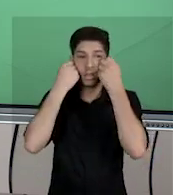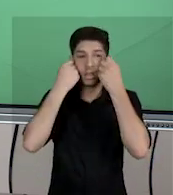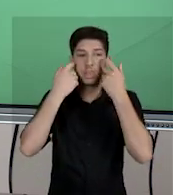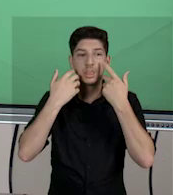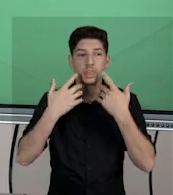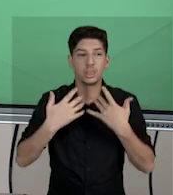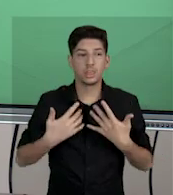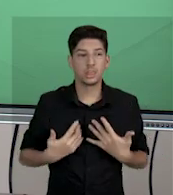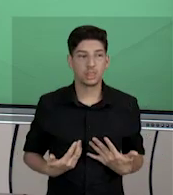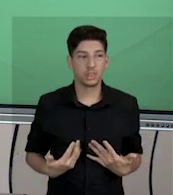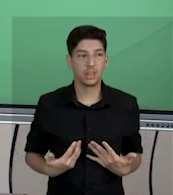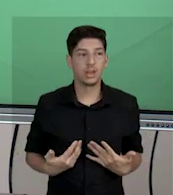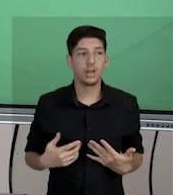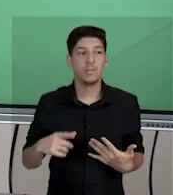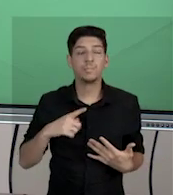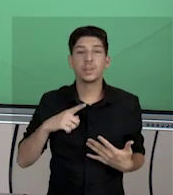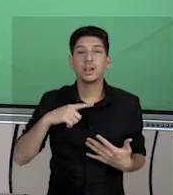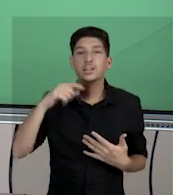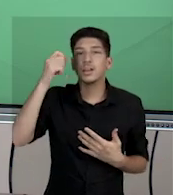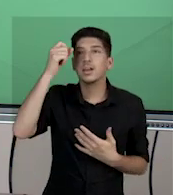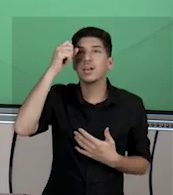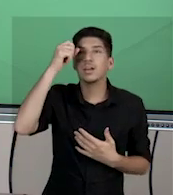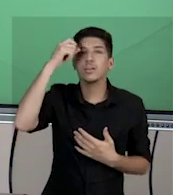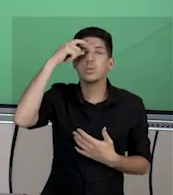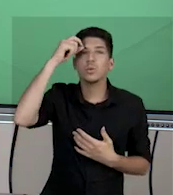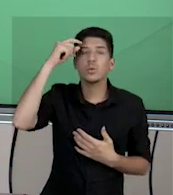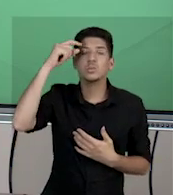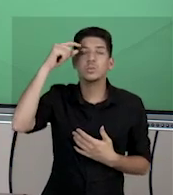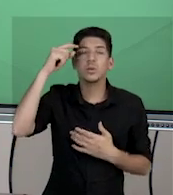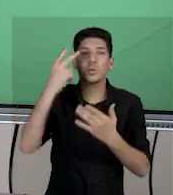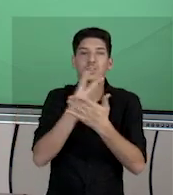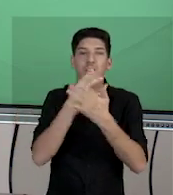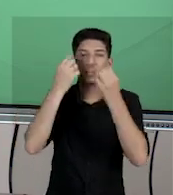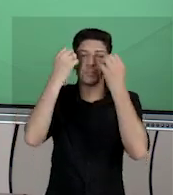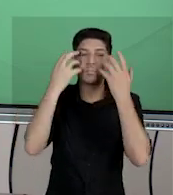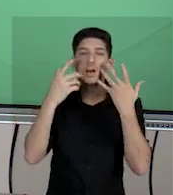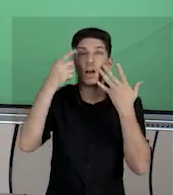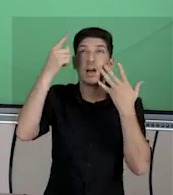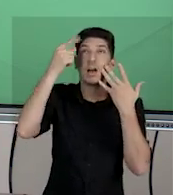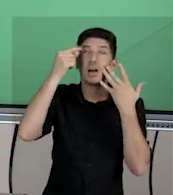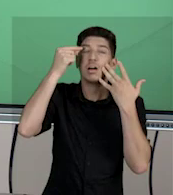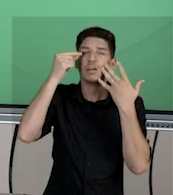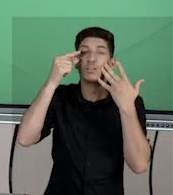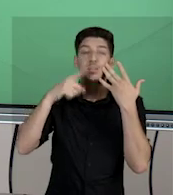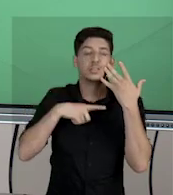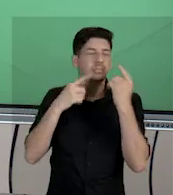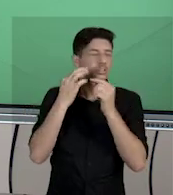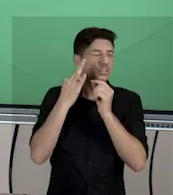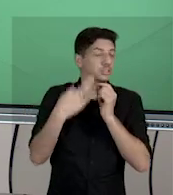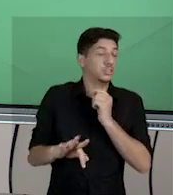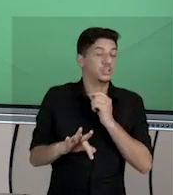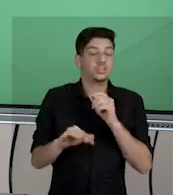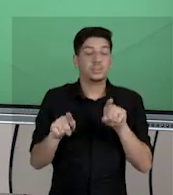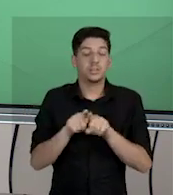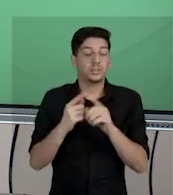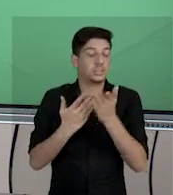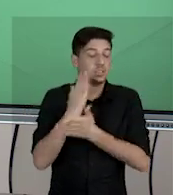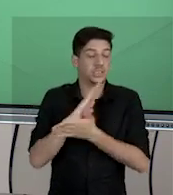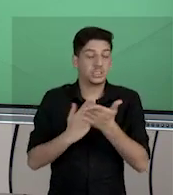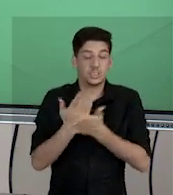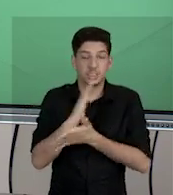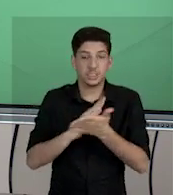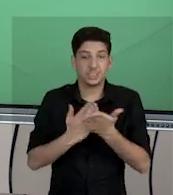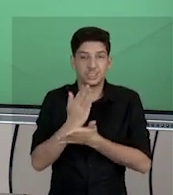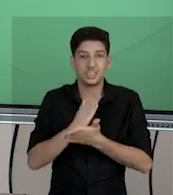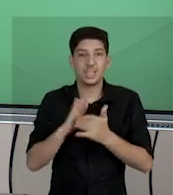o gotículazinha de suor desce e entra dentro do olho. Ela vai arder e vai incomodar, muitas vezes ela vai